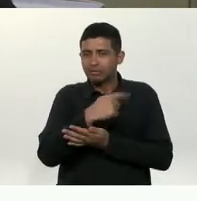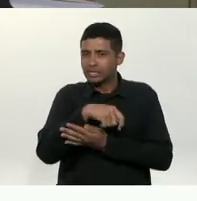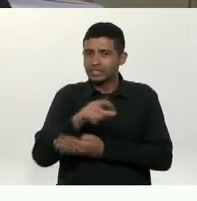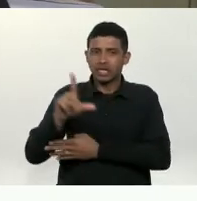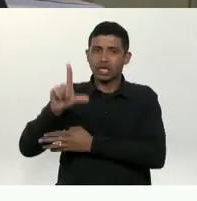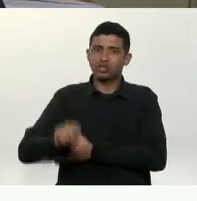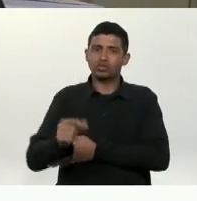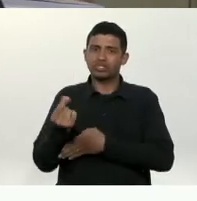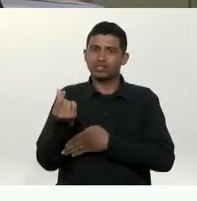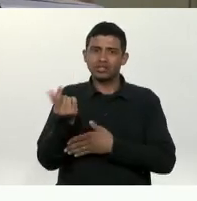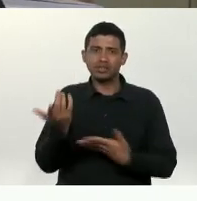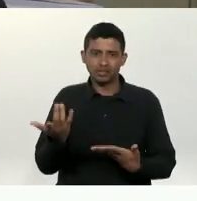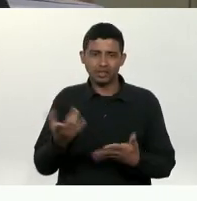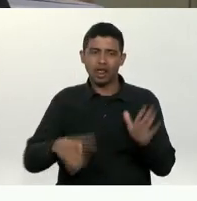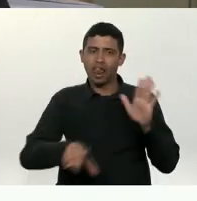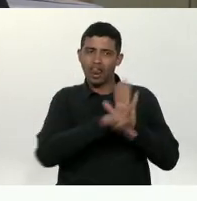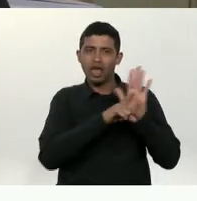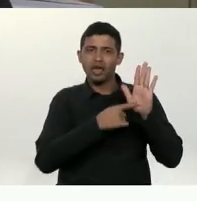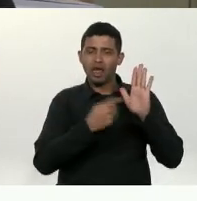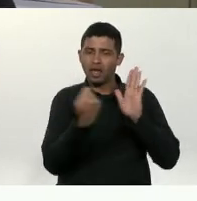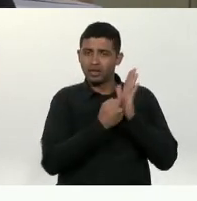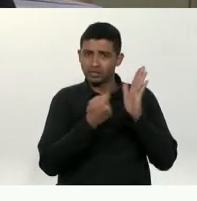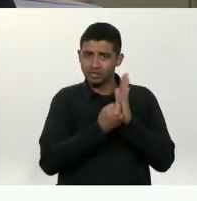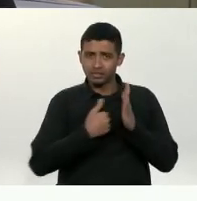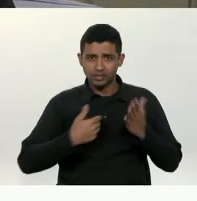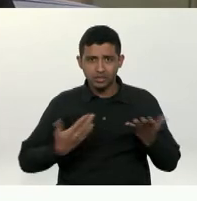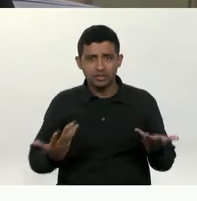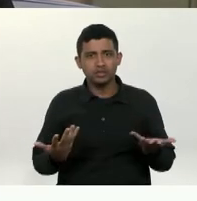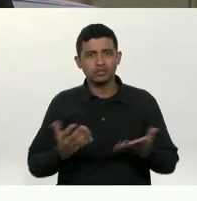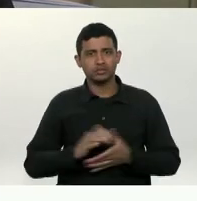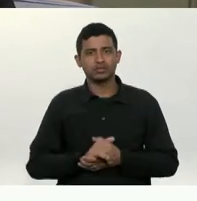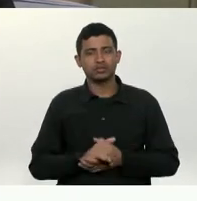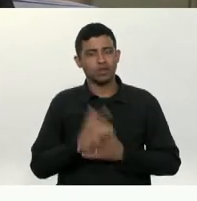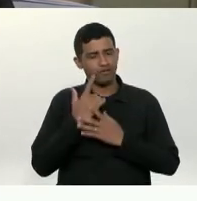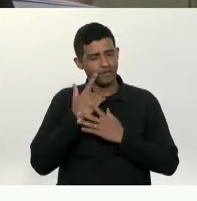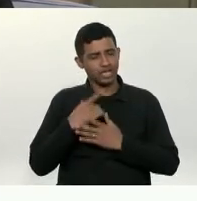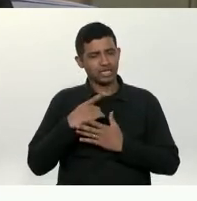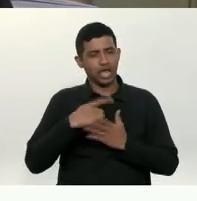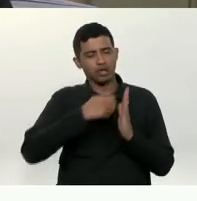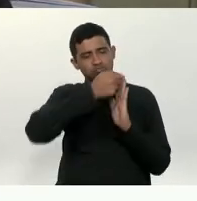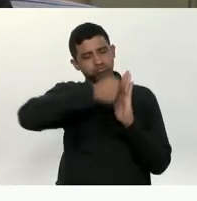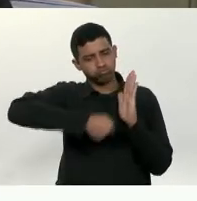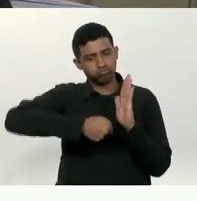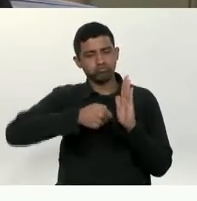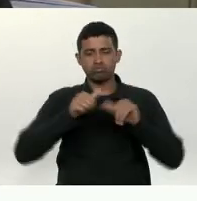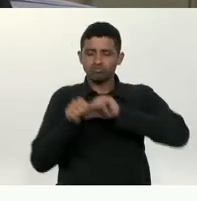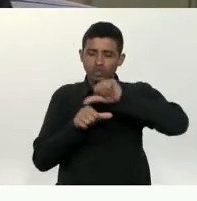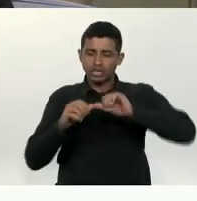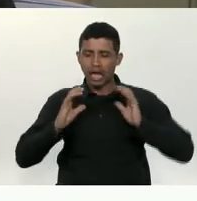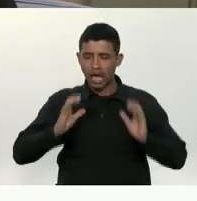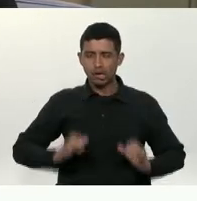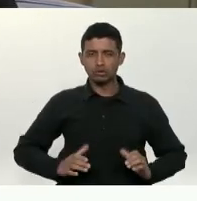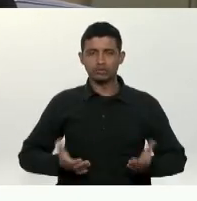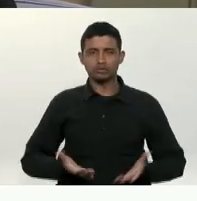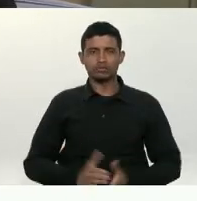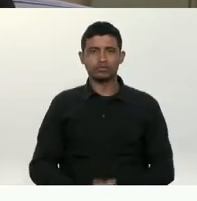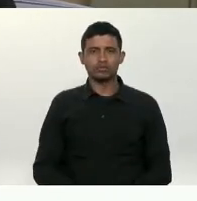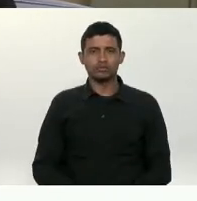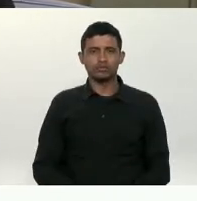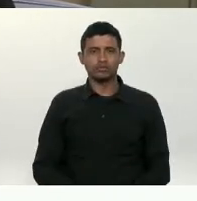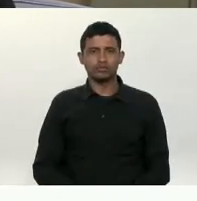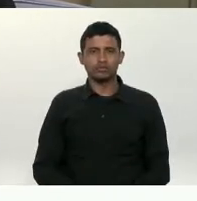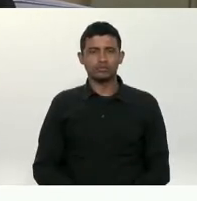Isso é uma atividade, a lei me impõe isso. E um termo de ajustamento de conduta, que seria, e aí o